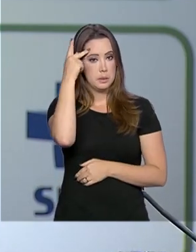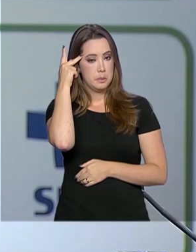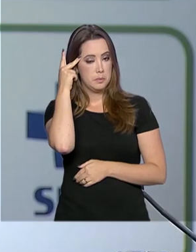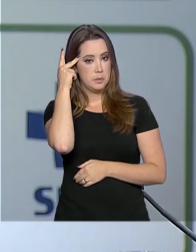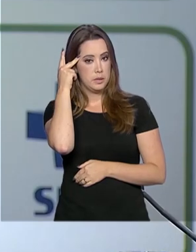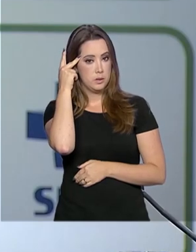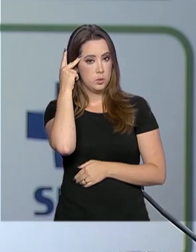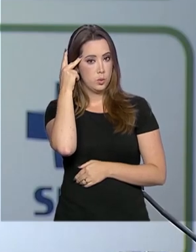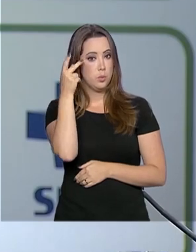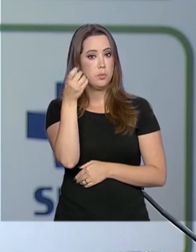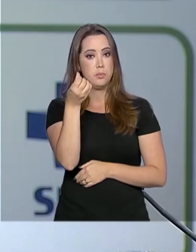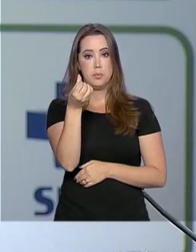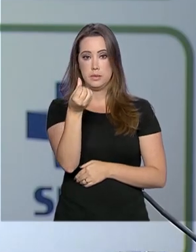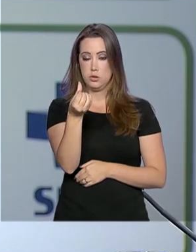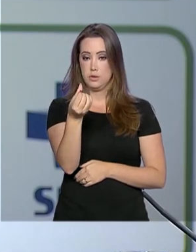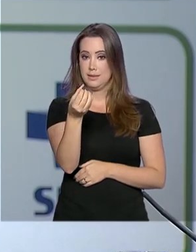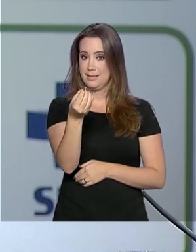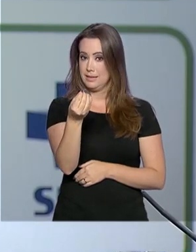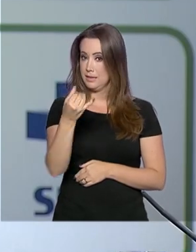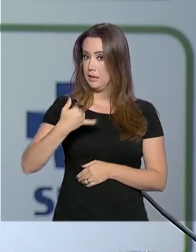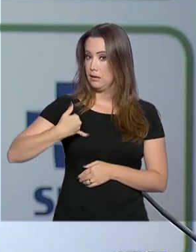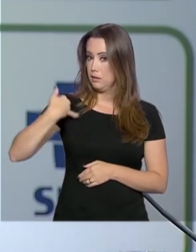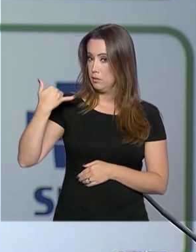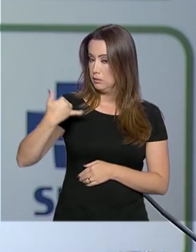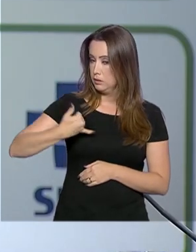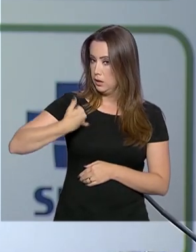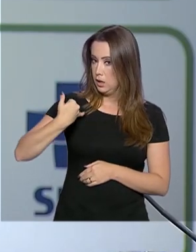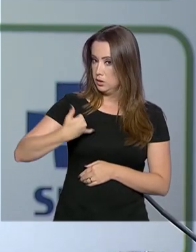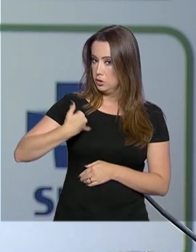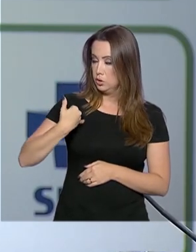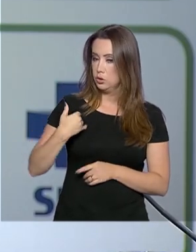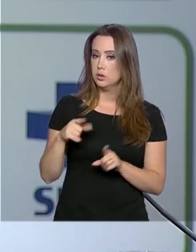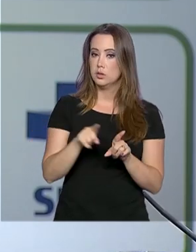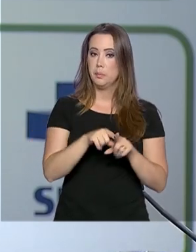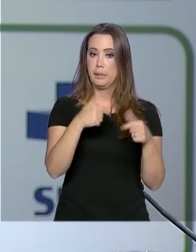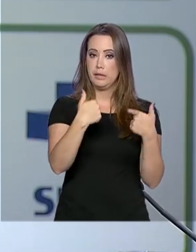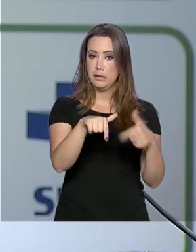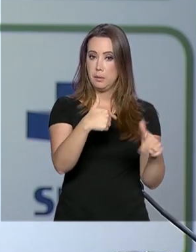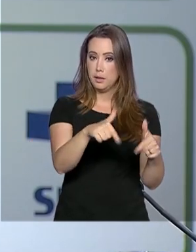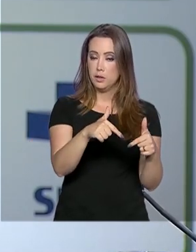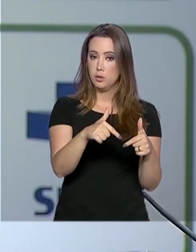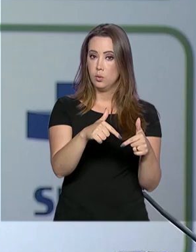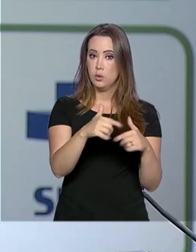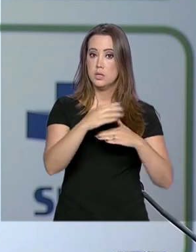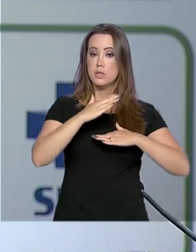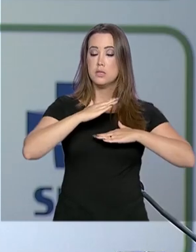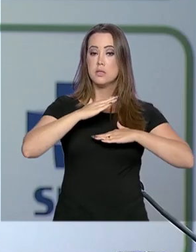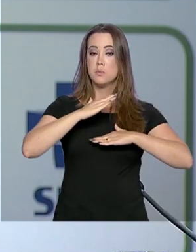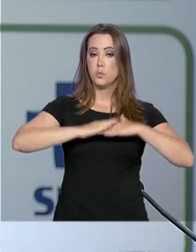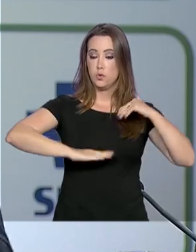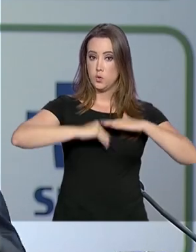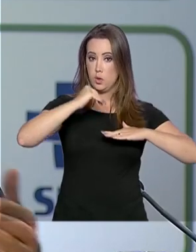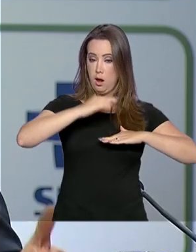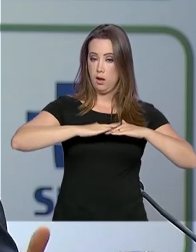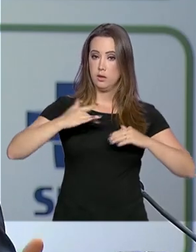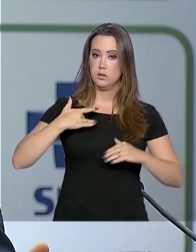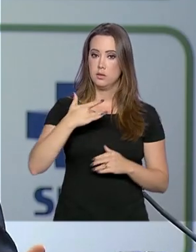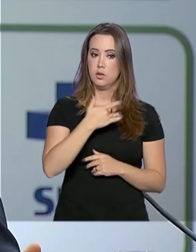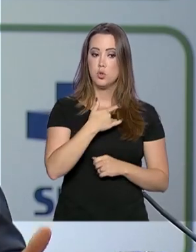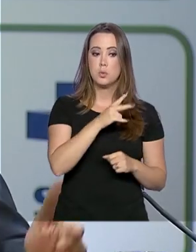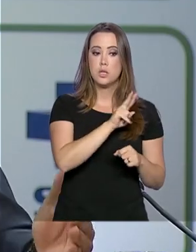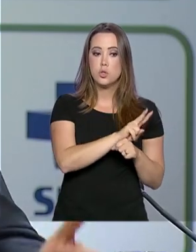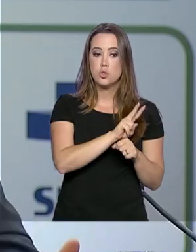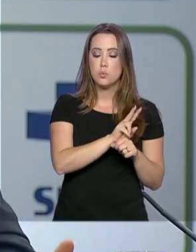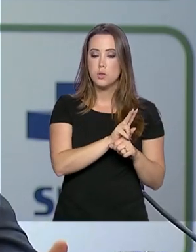de 60 anos ou mais e também com trabalhadores de saúde, para que a gente faça uma proteção